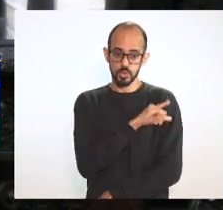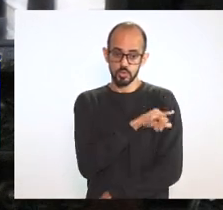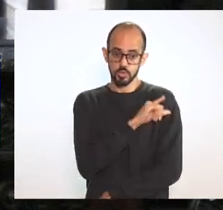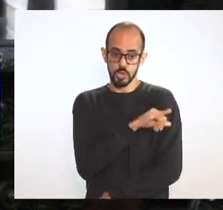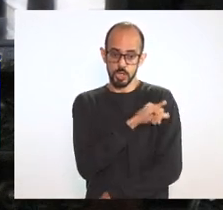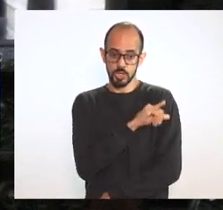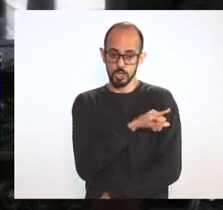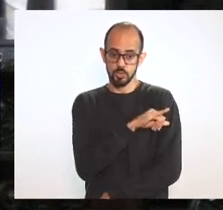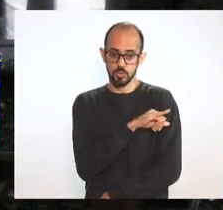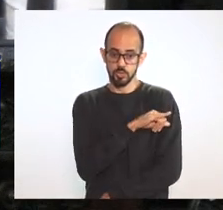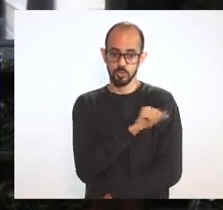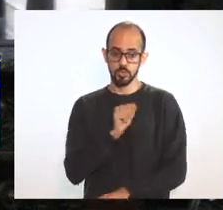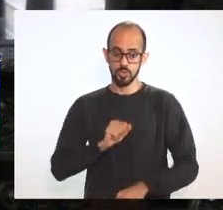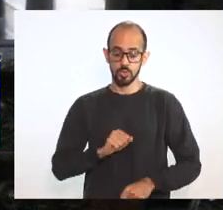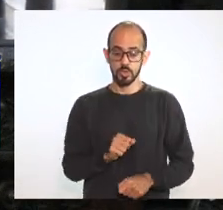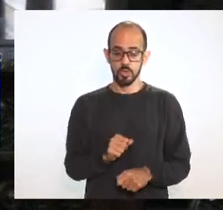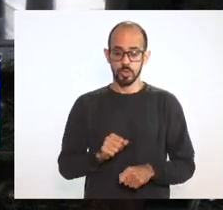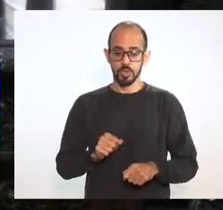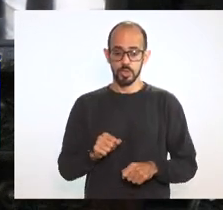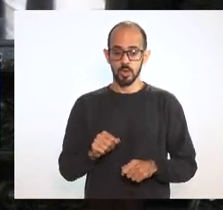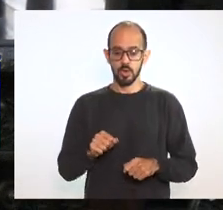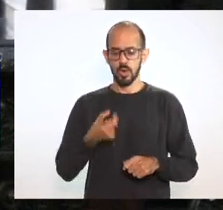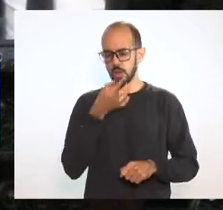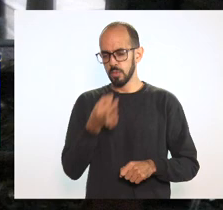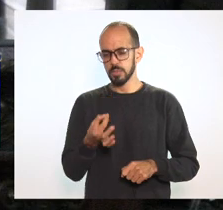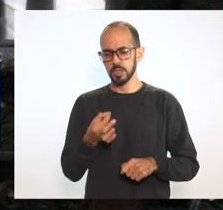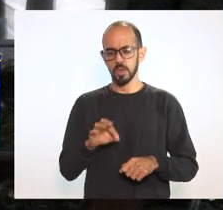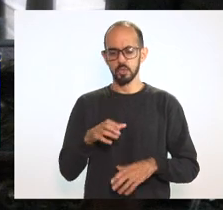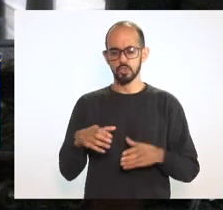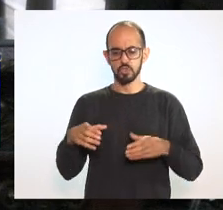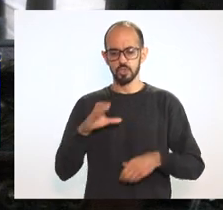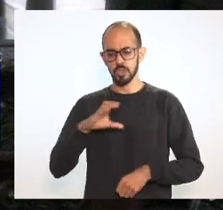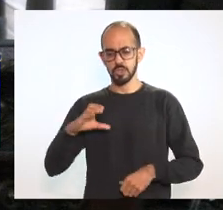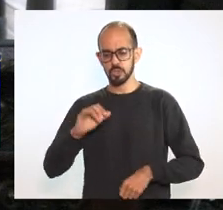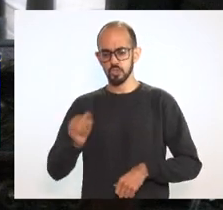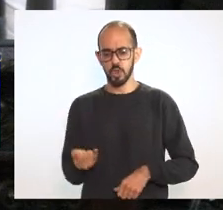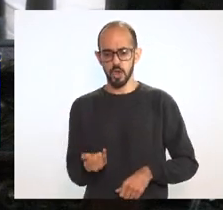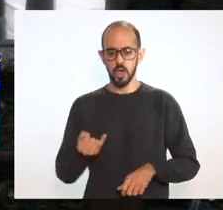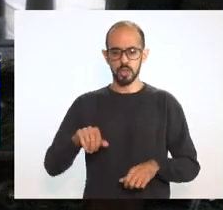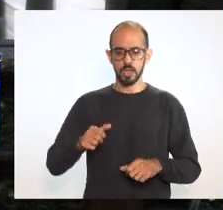de pareceres das comissões de Constituição e Justiça, de Defesa do Consumidor, Economia, Indústria e